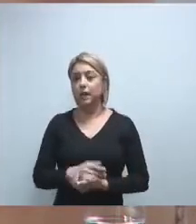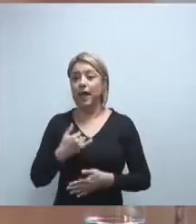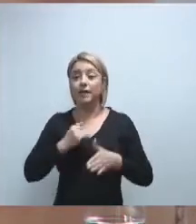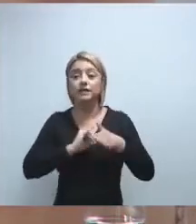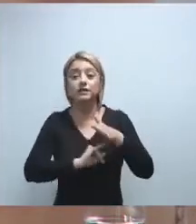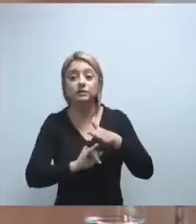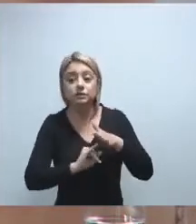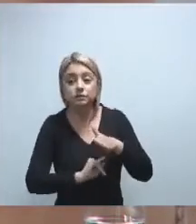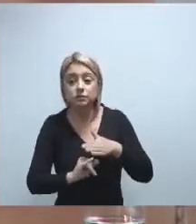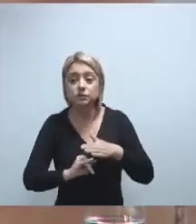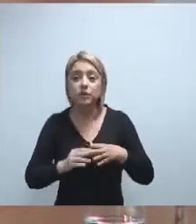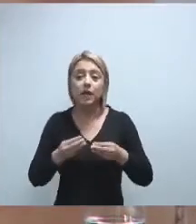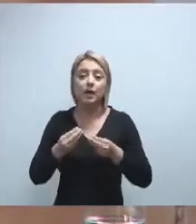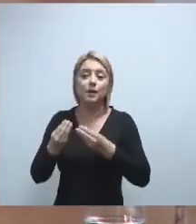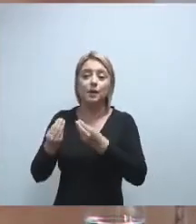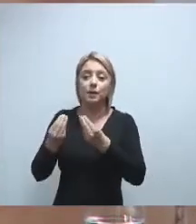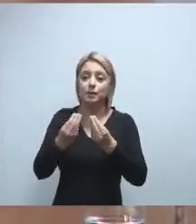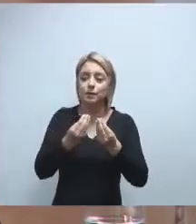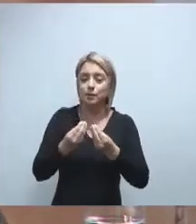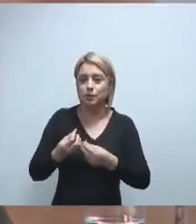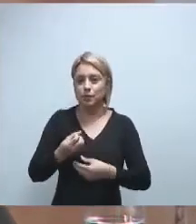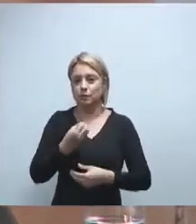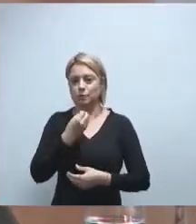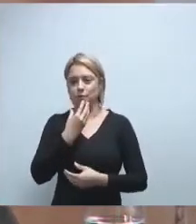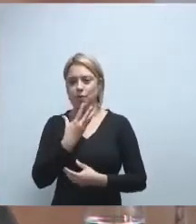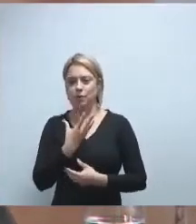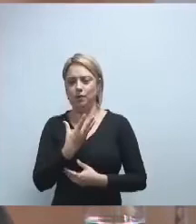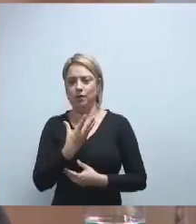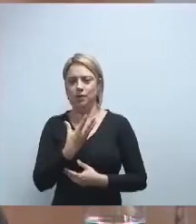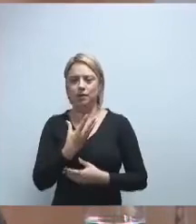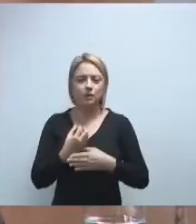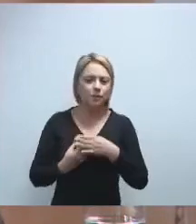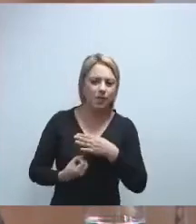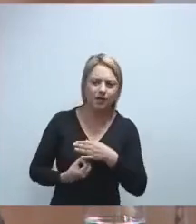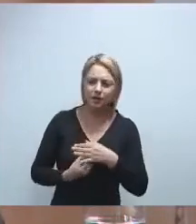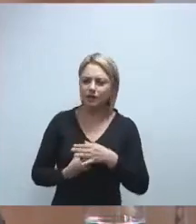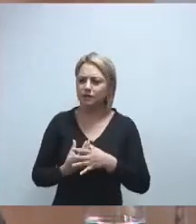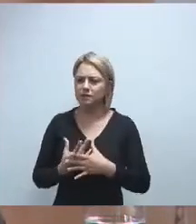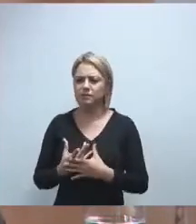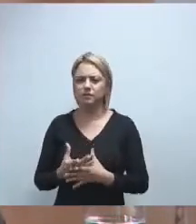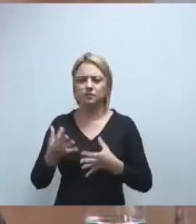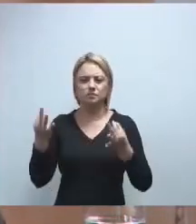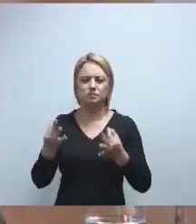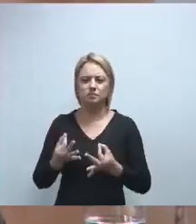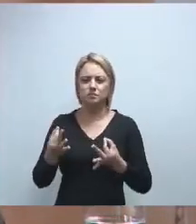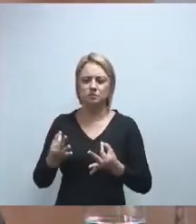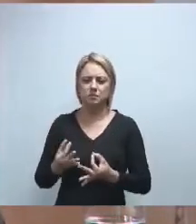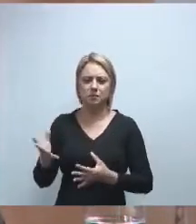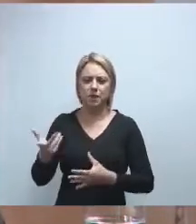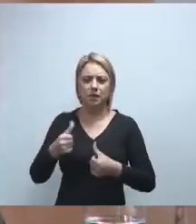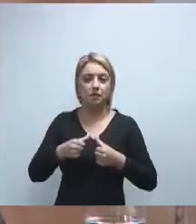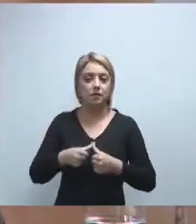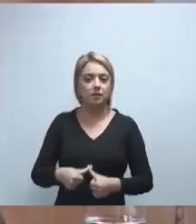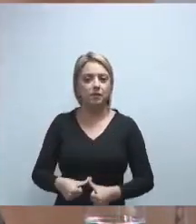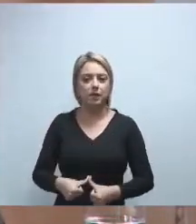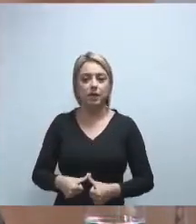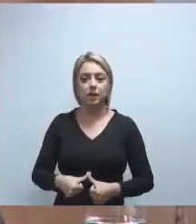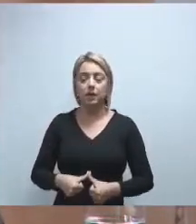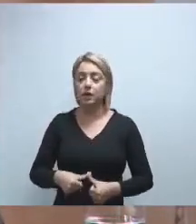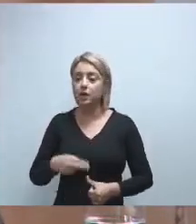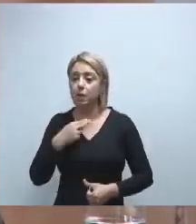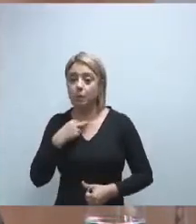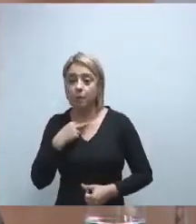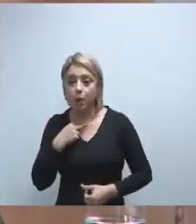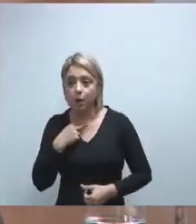a instituição é muito boa foi uma criação que veio pra ficar e que não deve